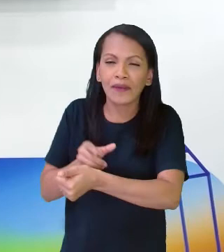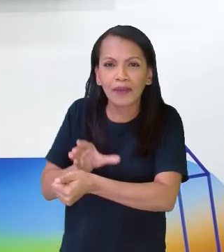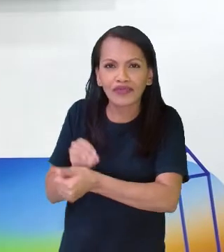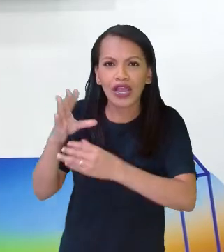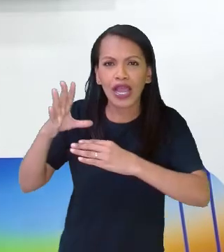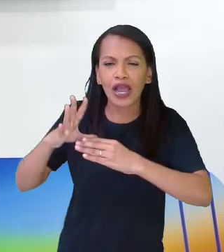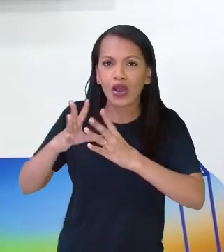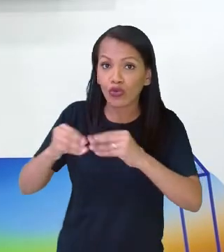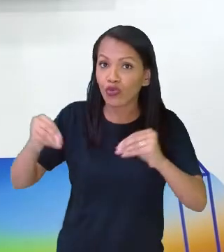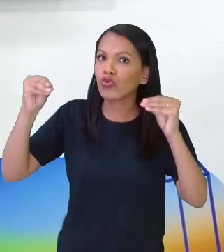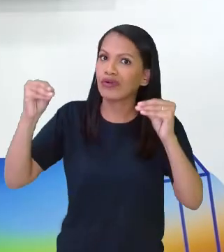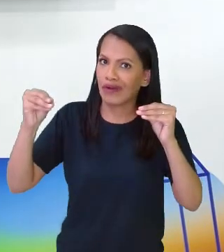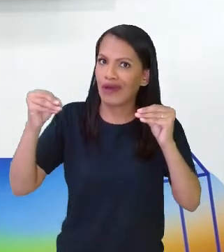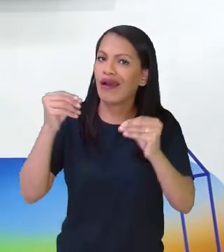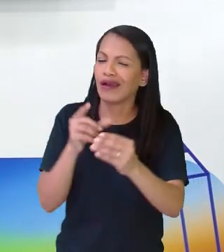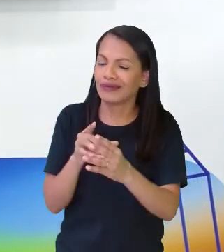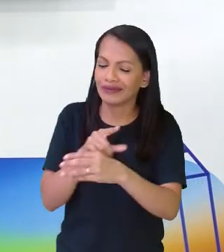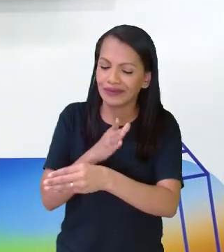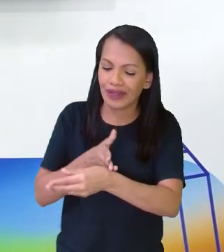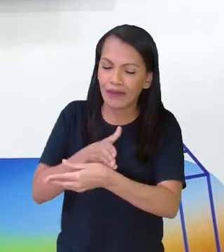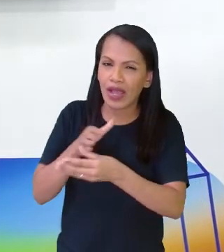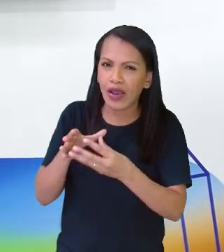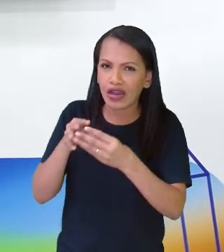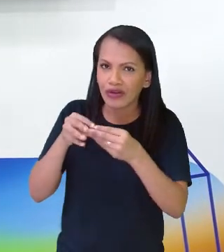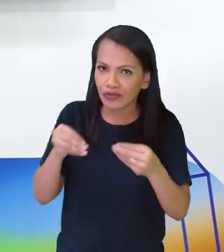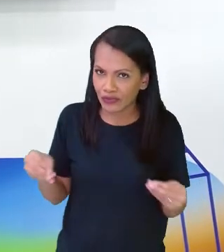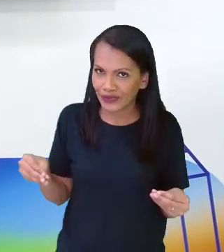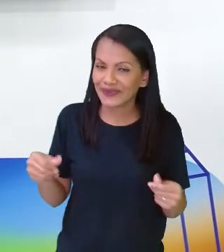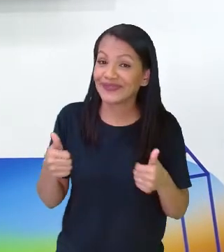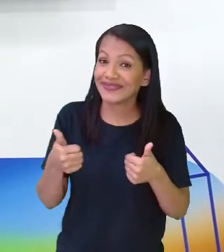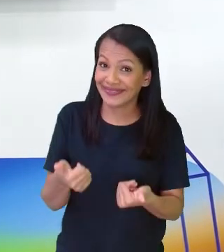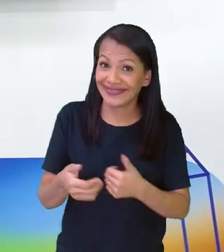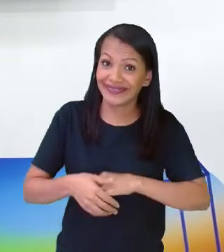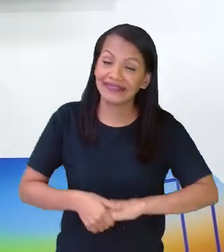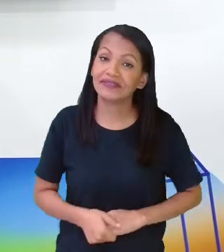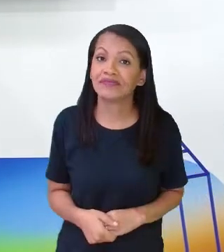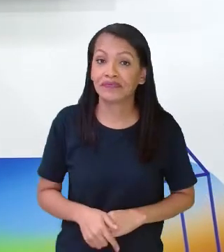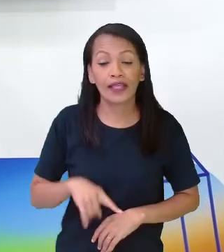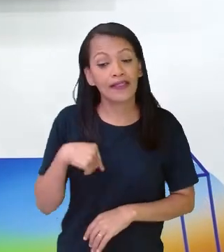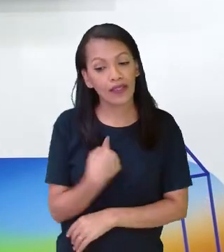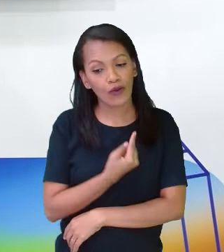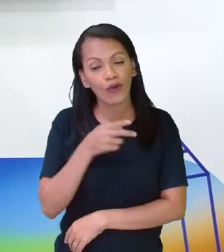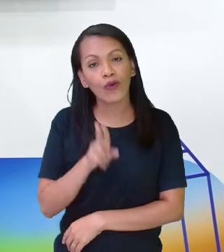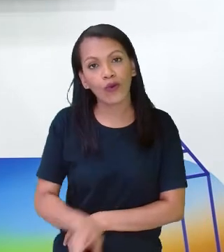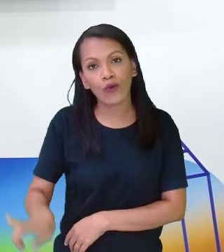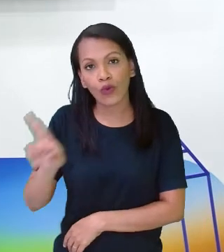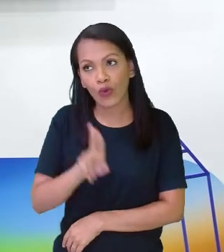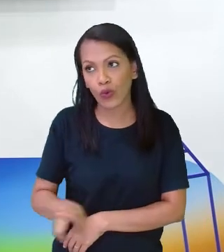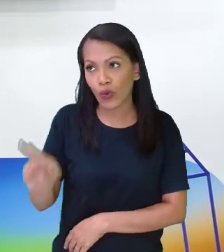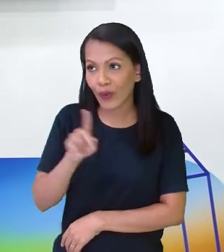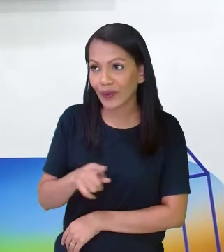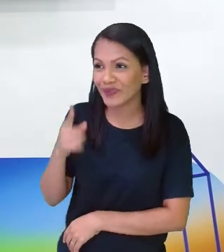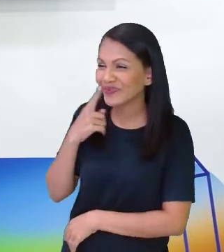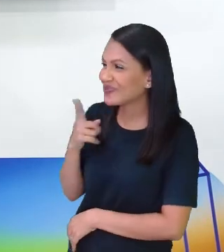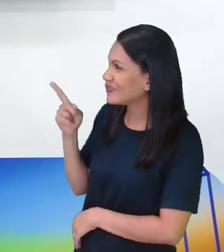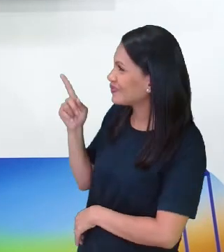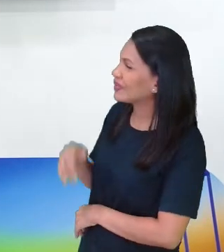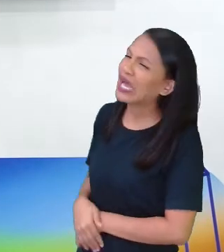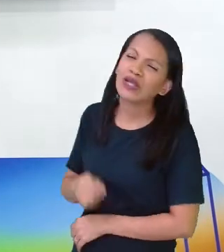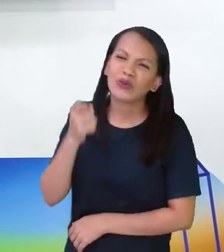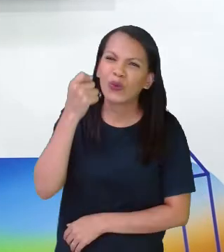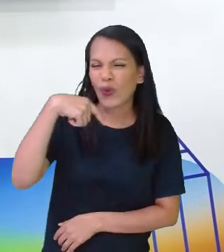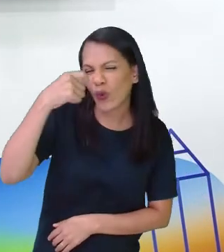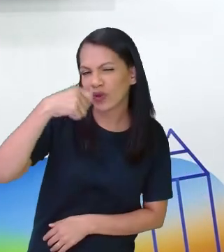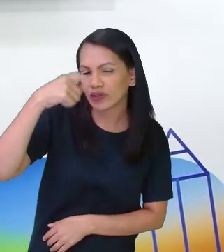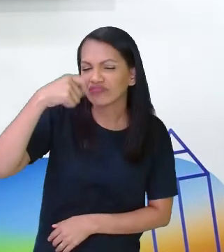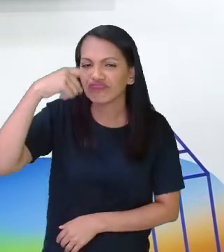A, a resposta. Vitamina C. Massa. Geralmente a gente utiliza a vitamina C quando já está com gripe, está